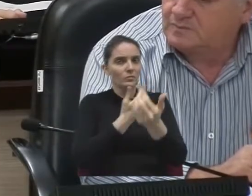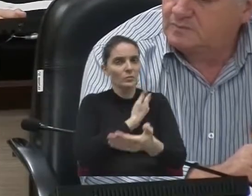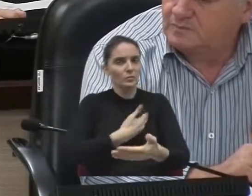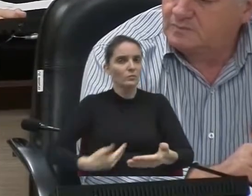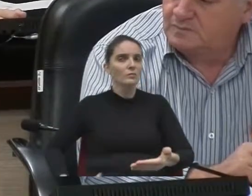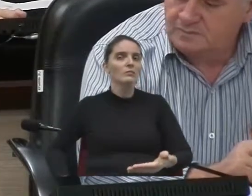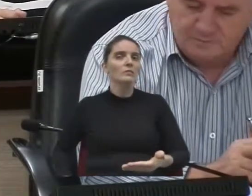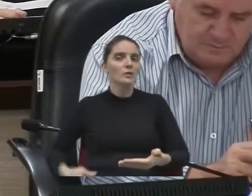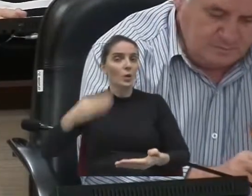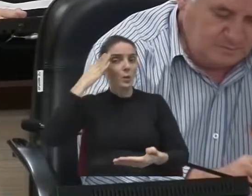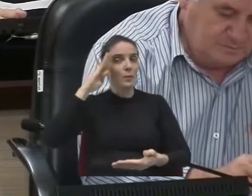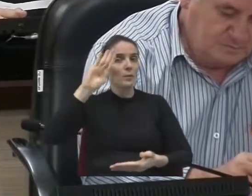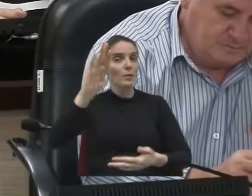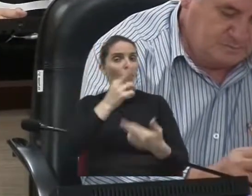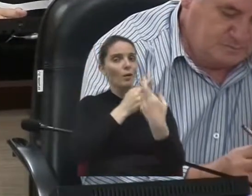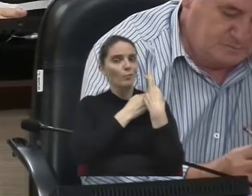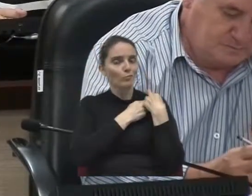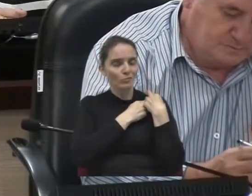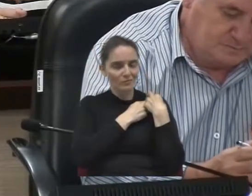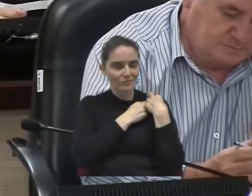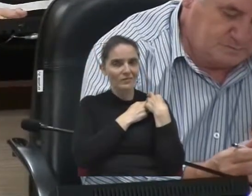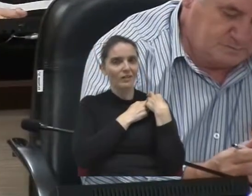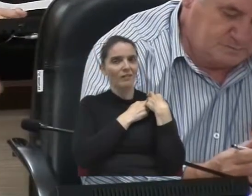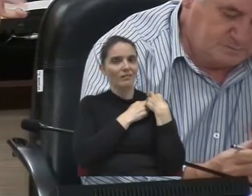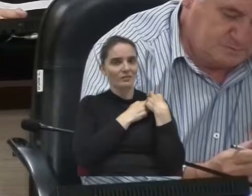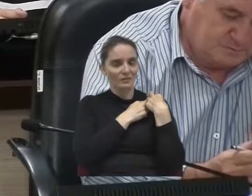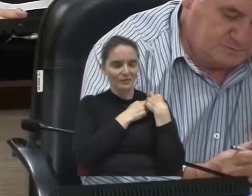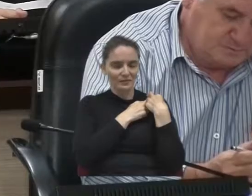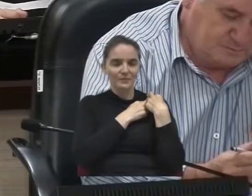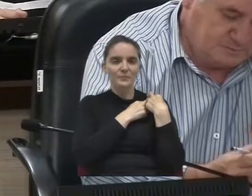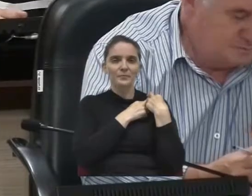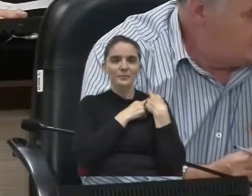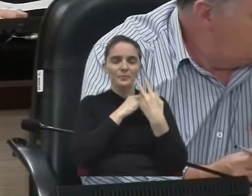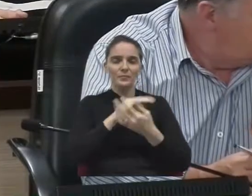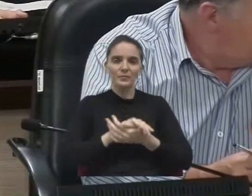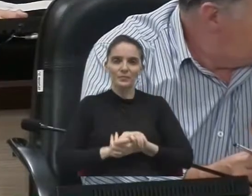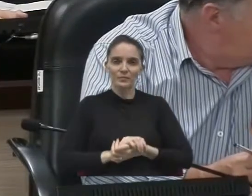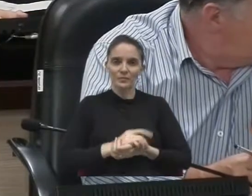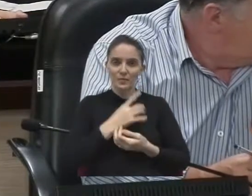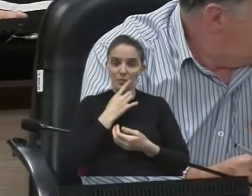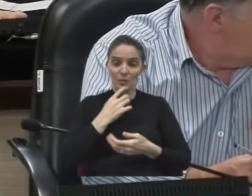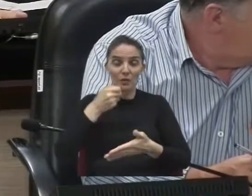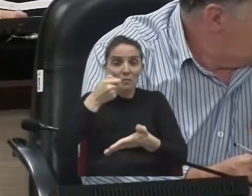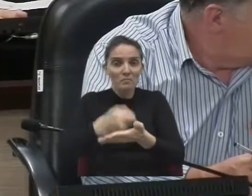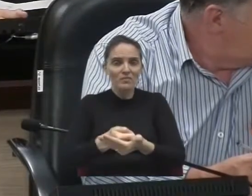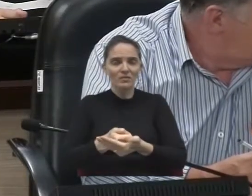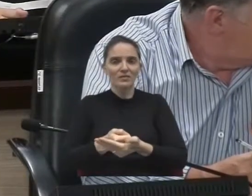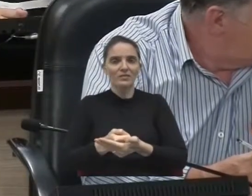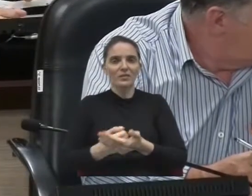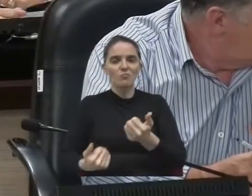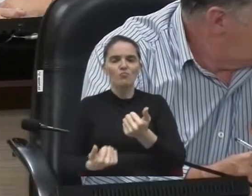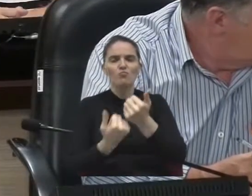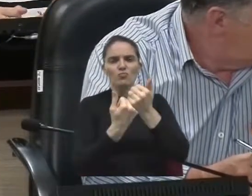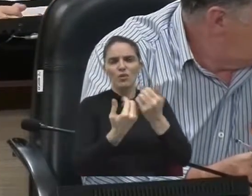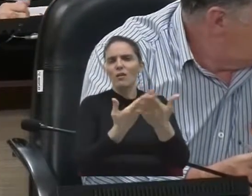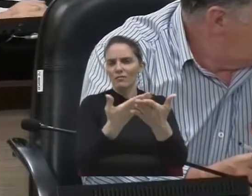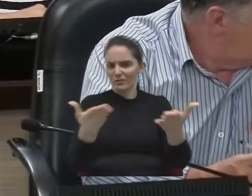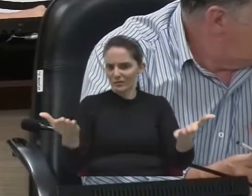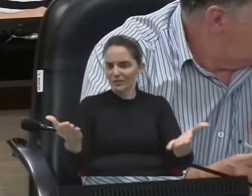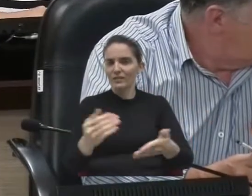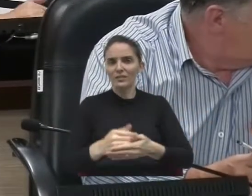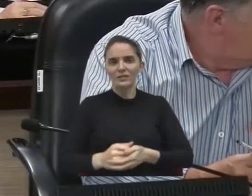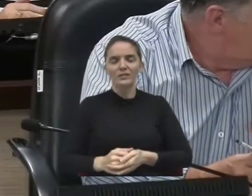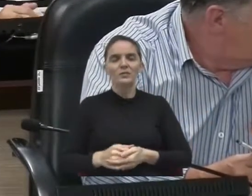responsável pela prestação desse serviço, desse cunho, e que tem a obrigação de dar suporte para vocês, para que vocês